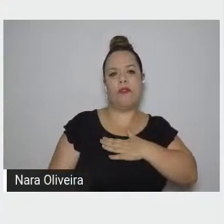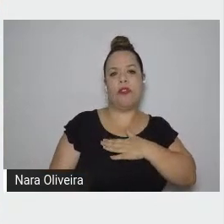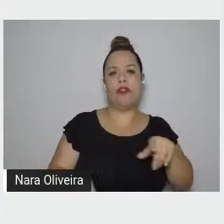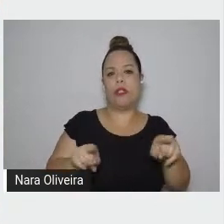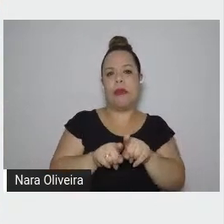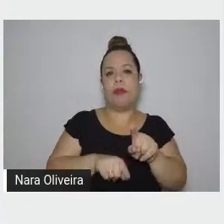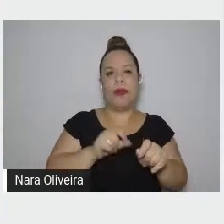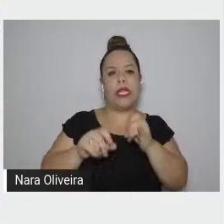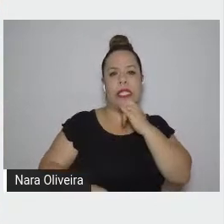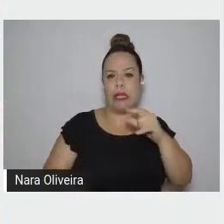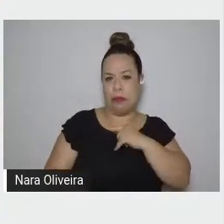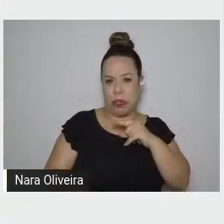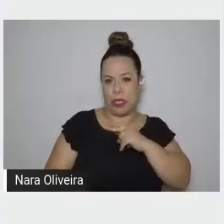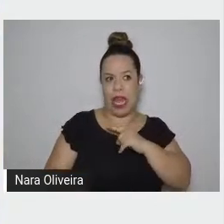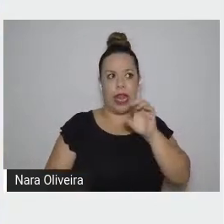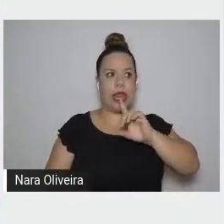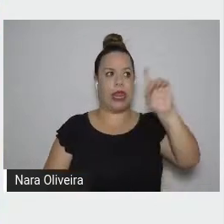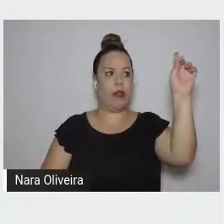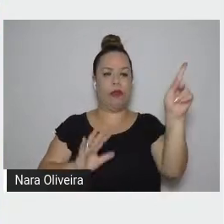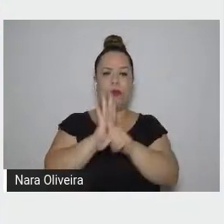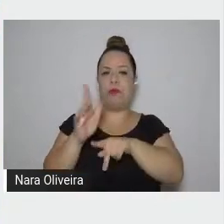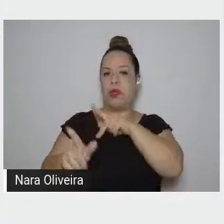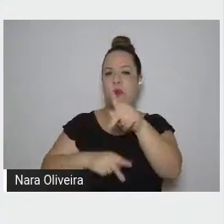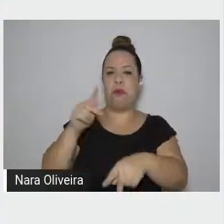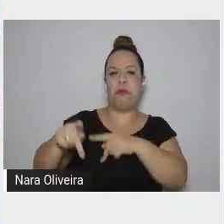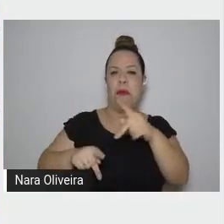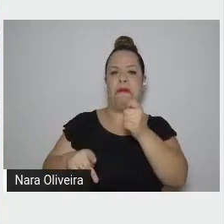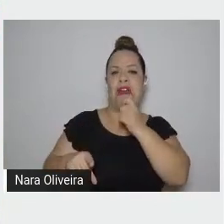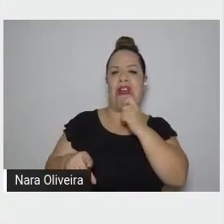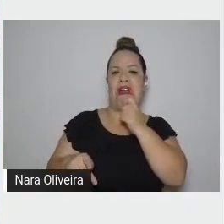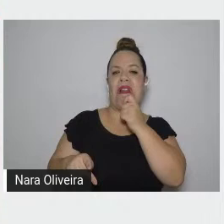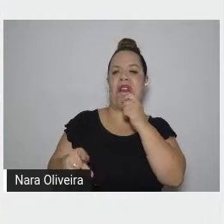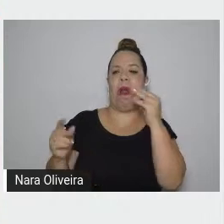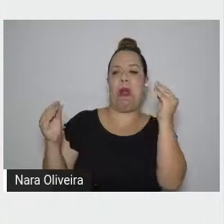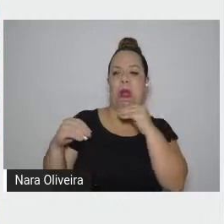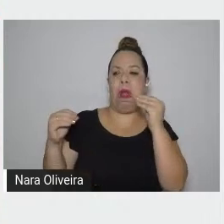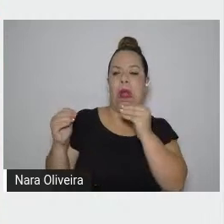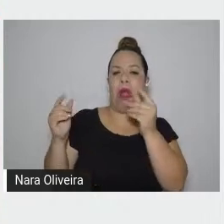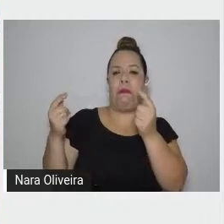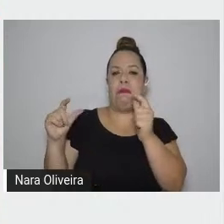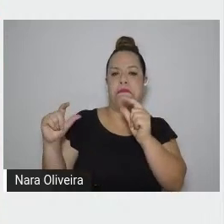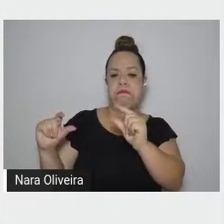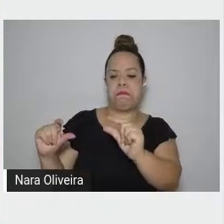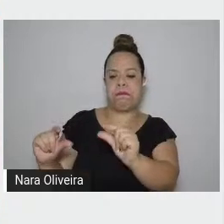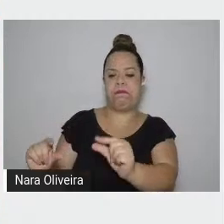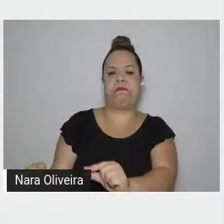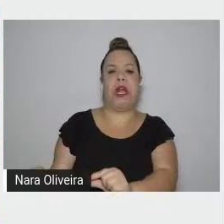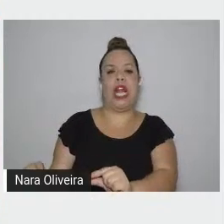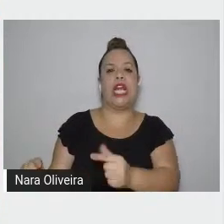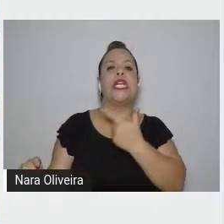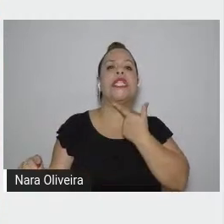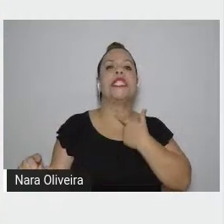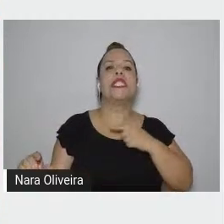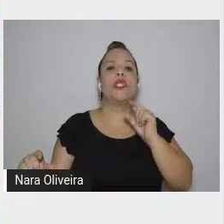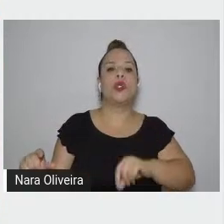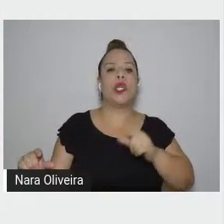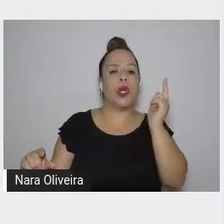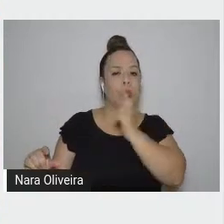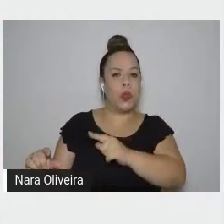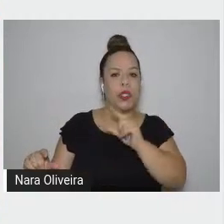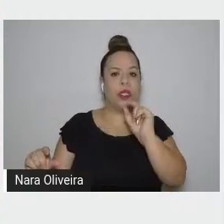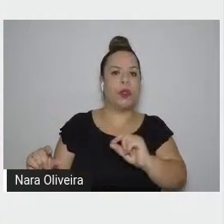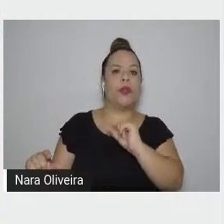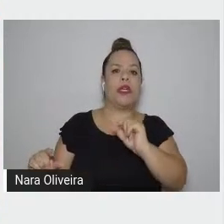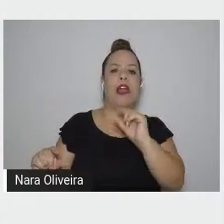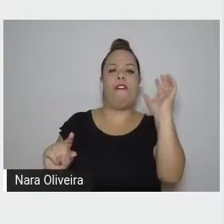pequeníssimo, cito, que vive numa parte diminuta do mundo e deseja alargar sua